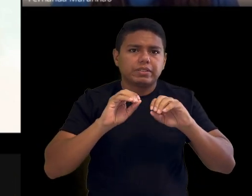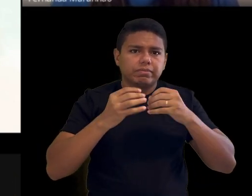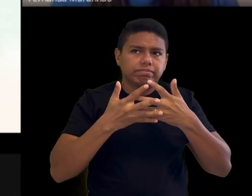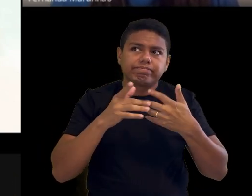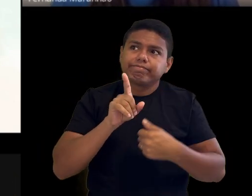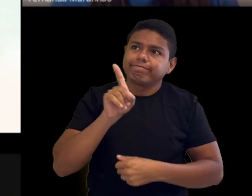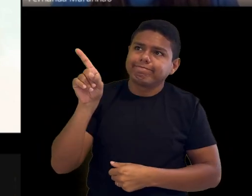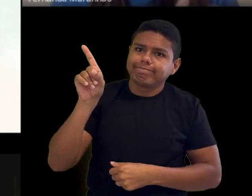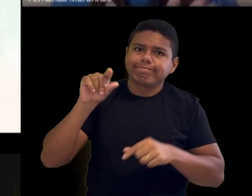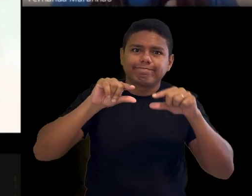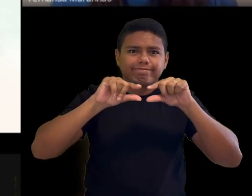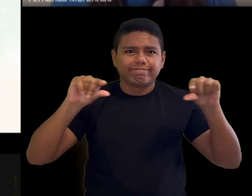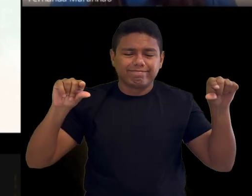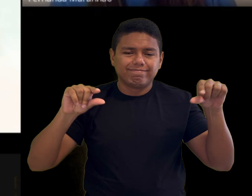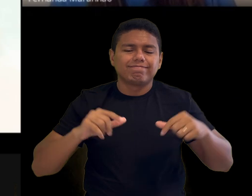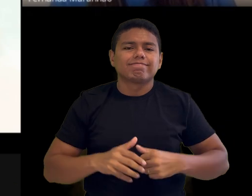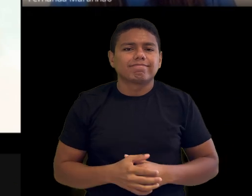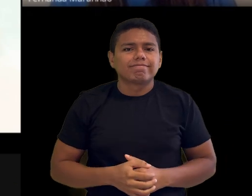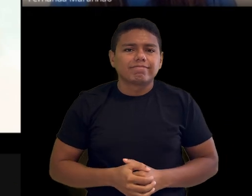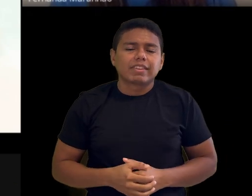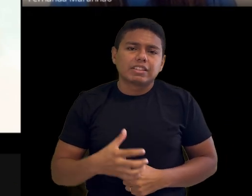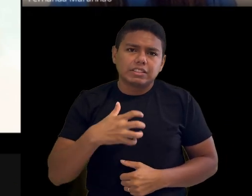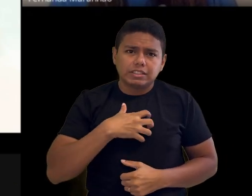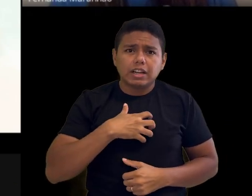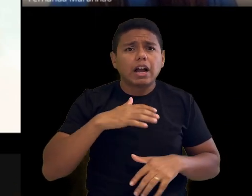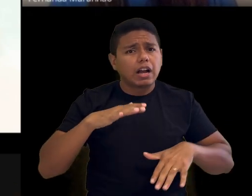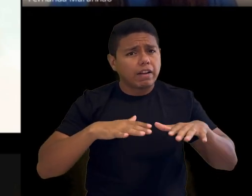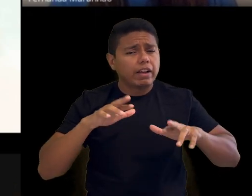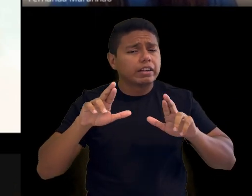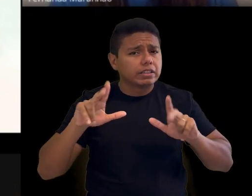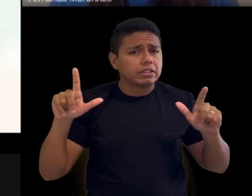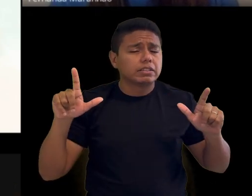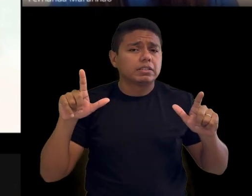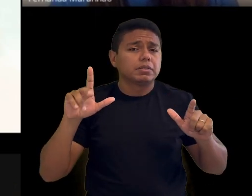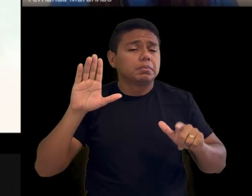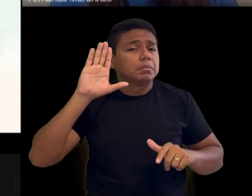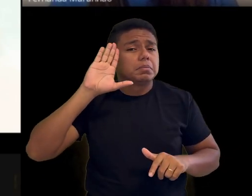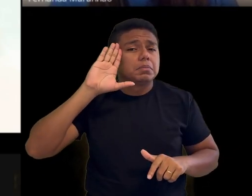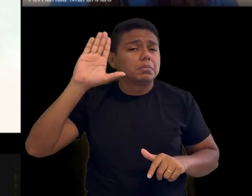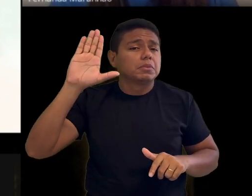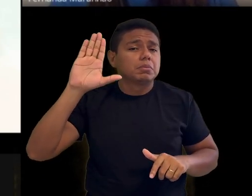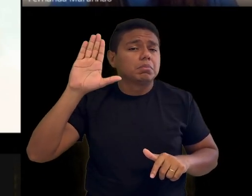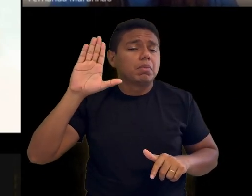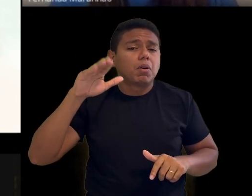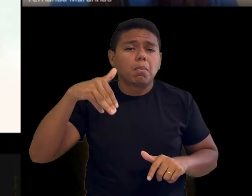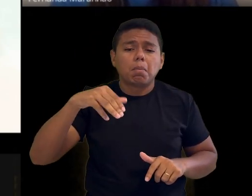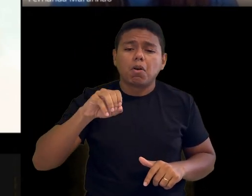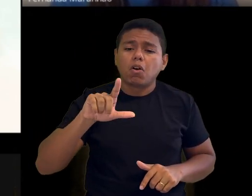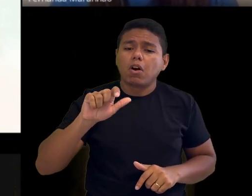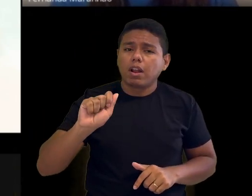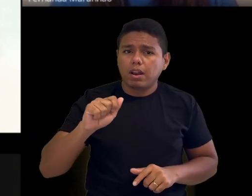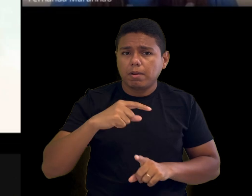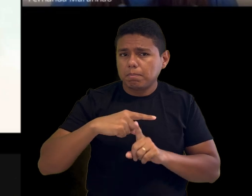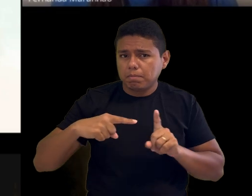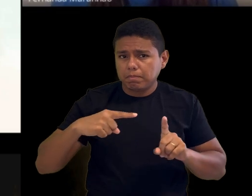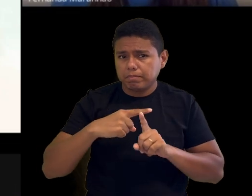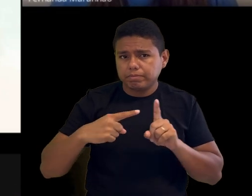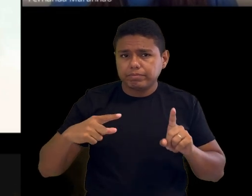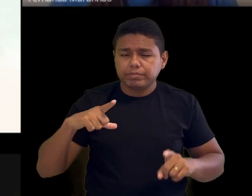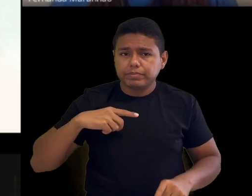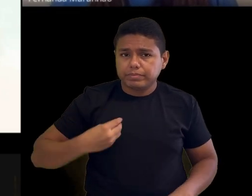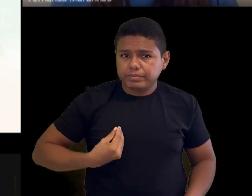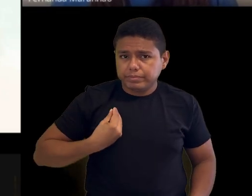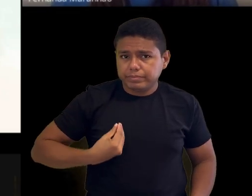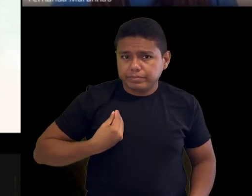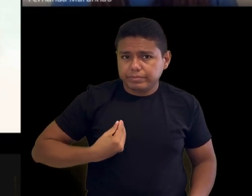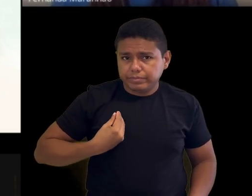chamar a atenção, sobretudo na mola do tipo parcial. A presença ou acontecimento de uma crise tireotóxica numa paciente que não tem